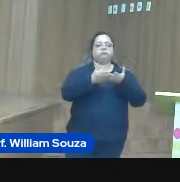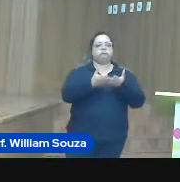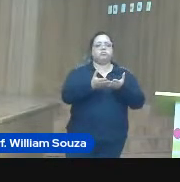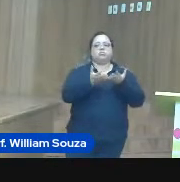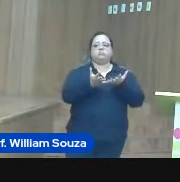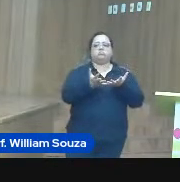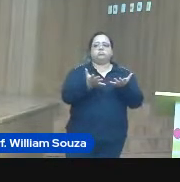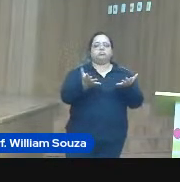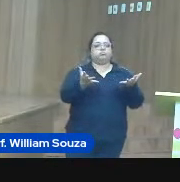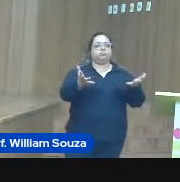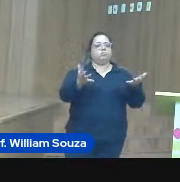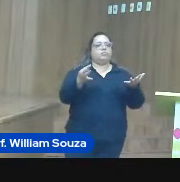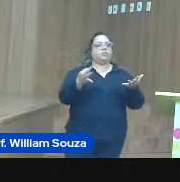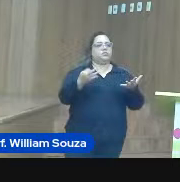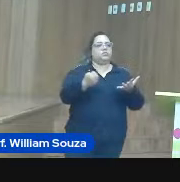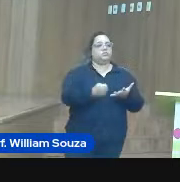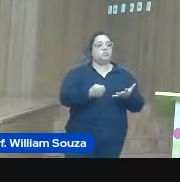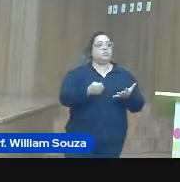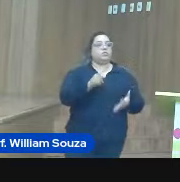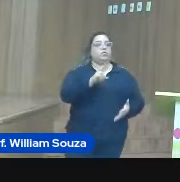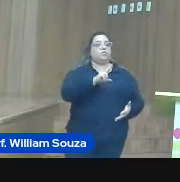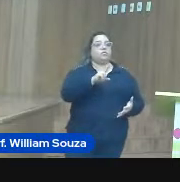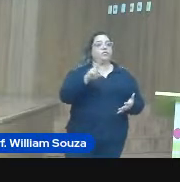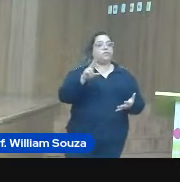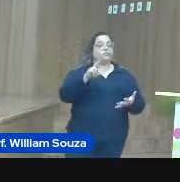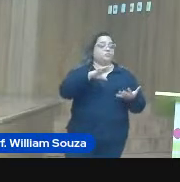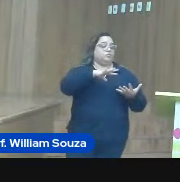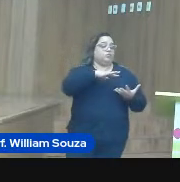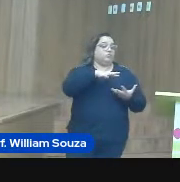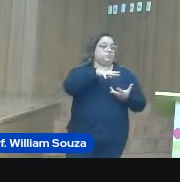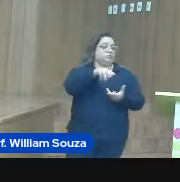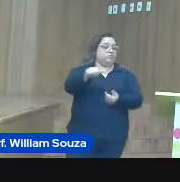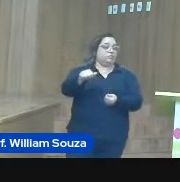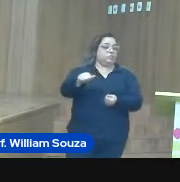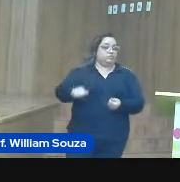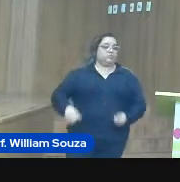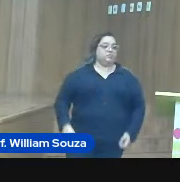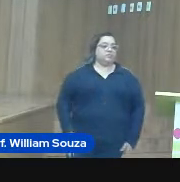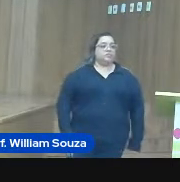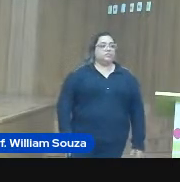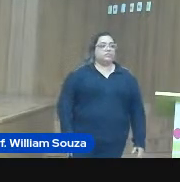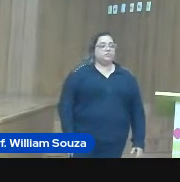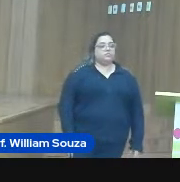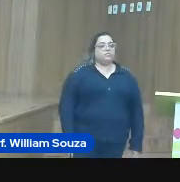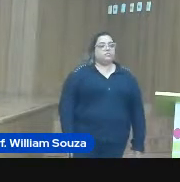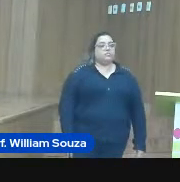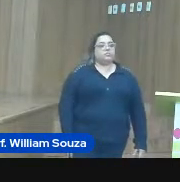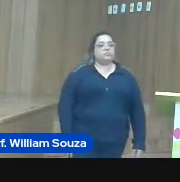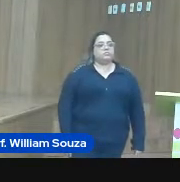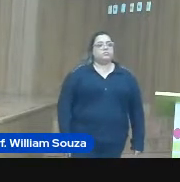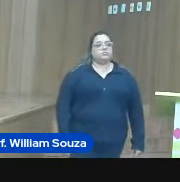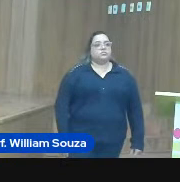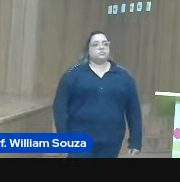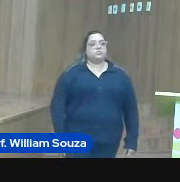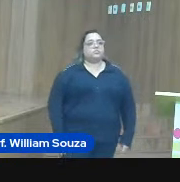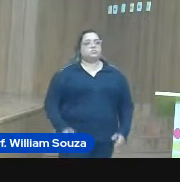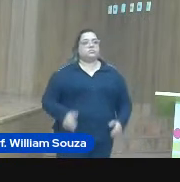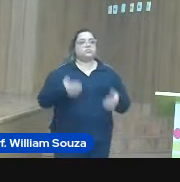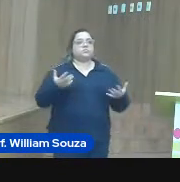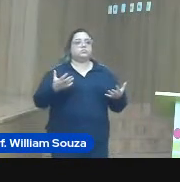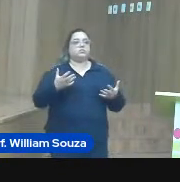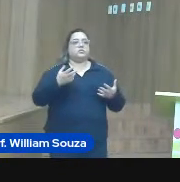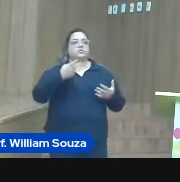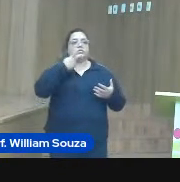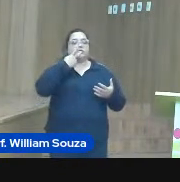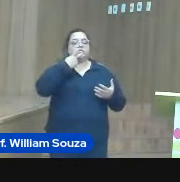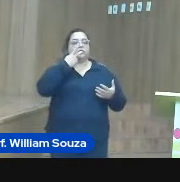E aí a gente vai chamar isso de universal, né? Então, por exemplo, muita gente fala que a matemática é universal